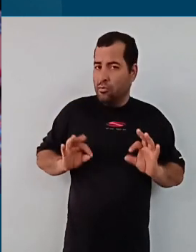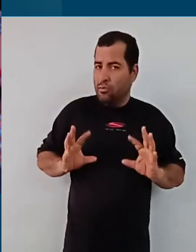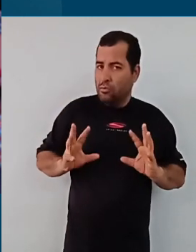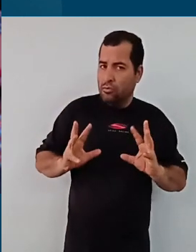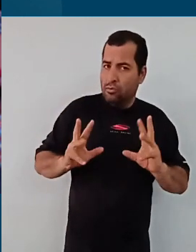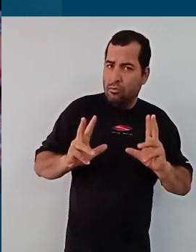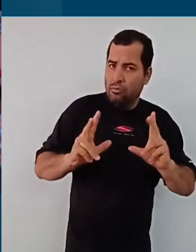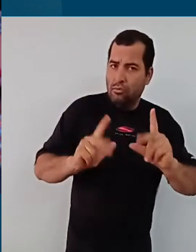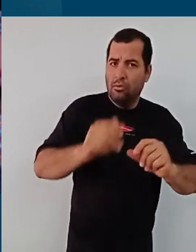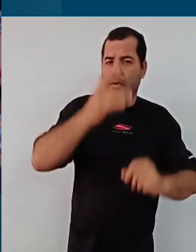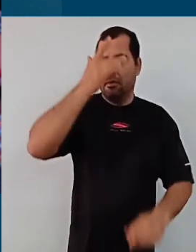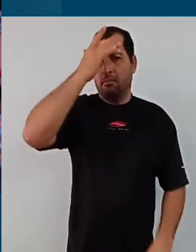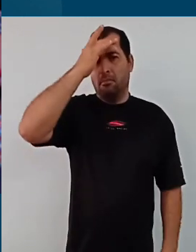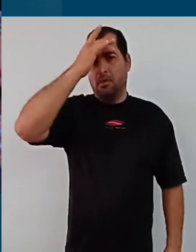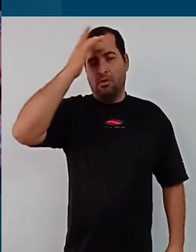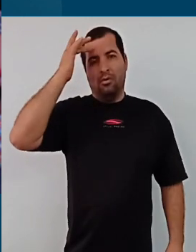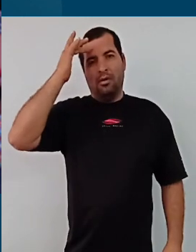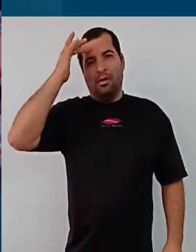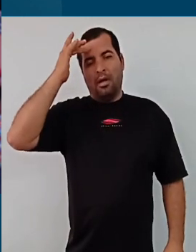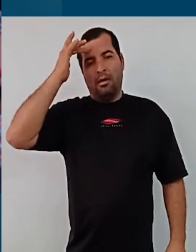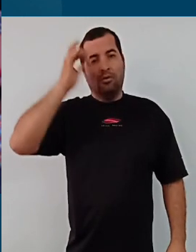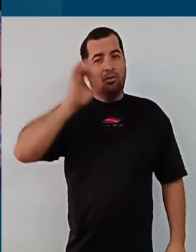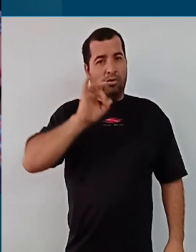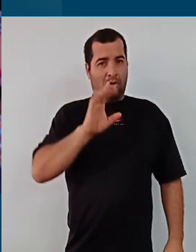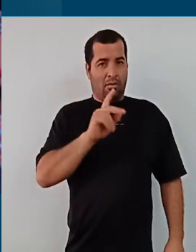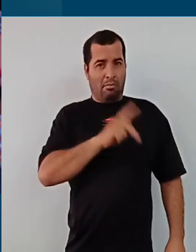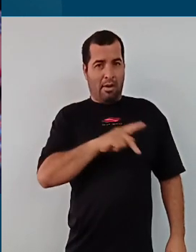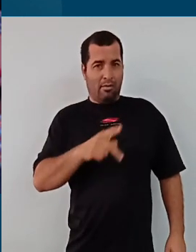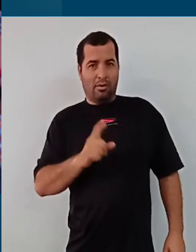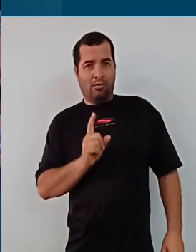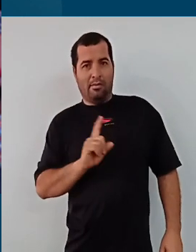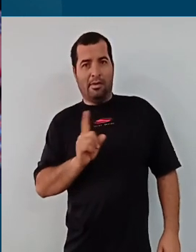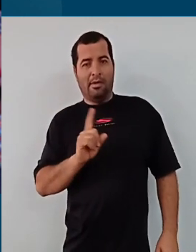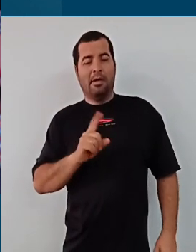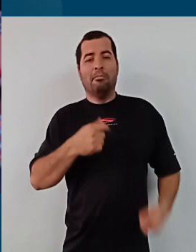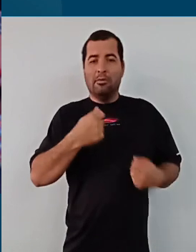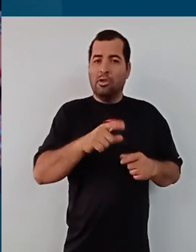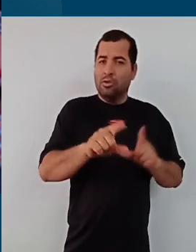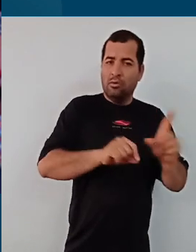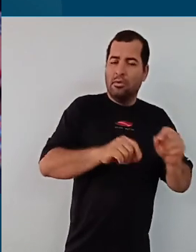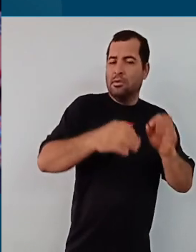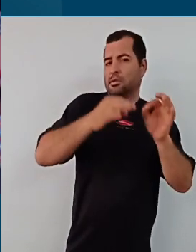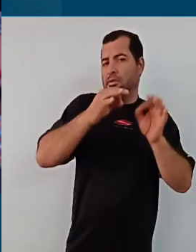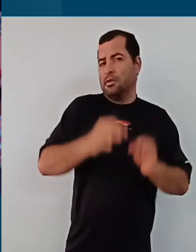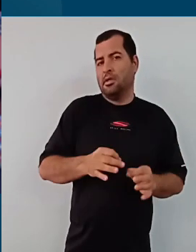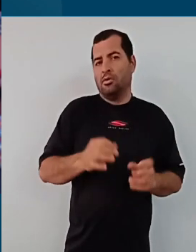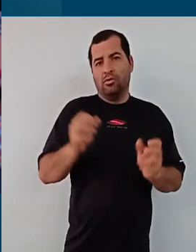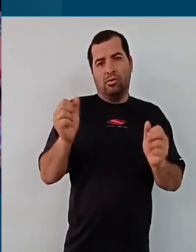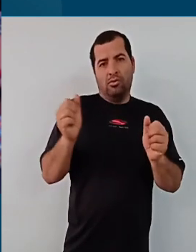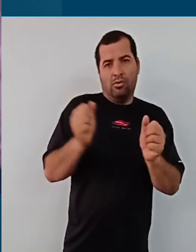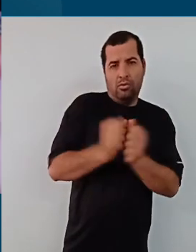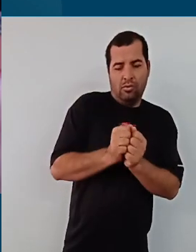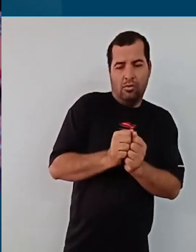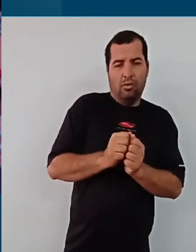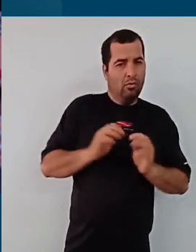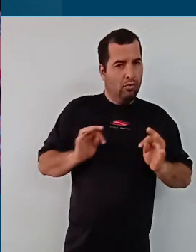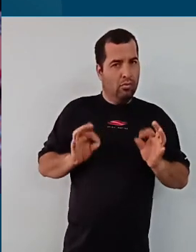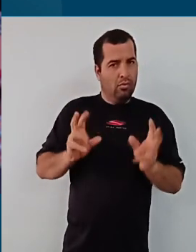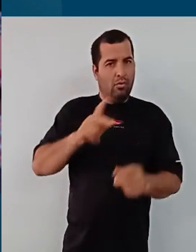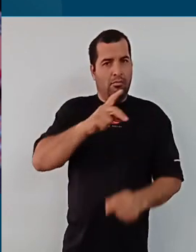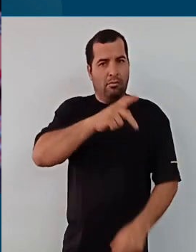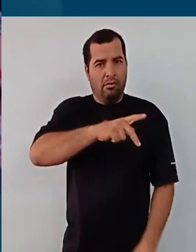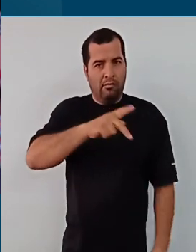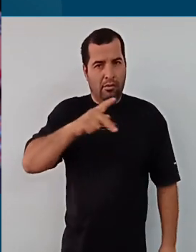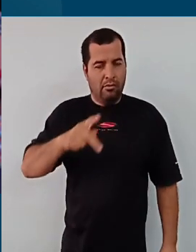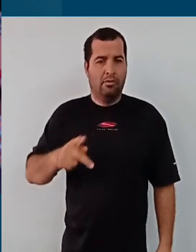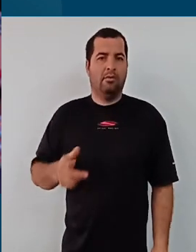pessoas envolvidas, né, e aí o professor não pode estar sozinho nessa escolha, né, ele está dentro com seus pares naquele ano,